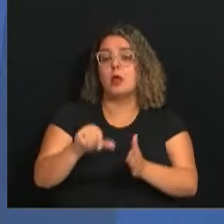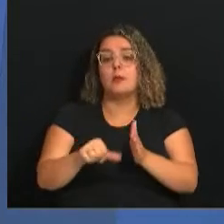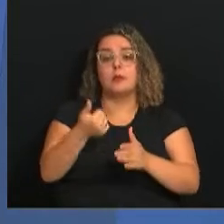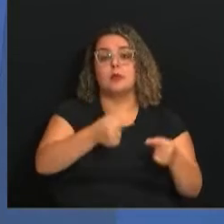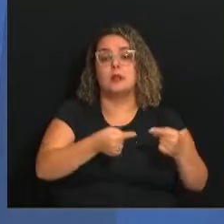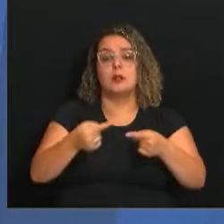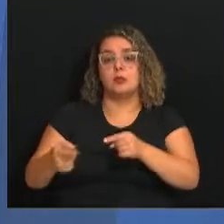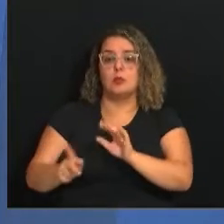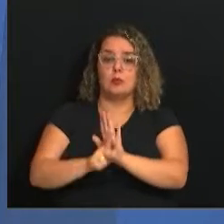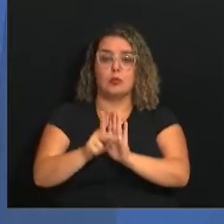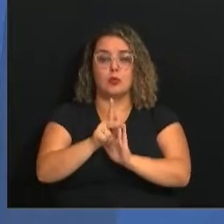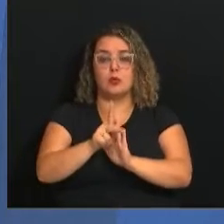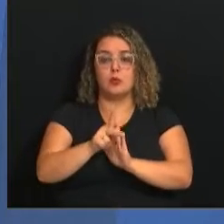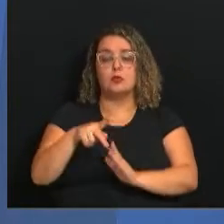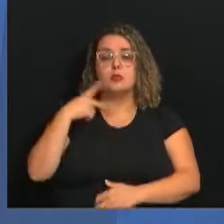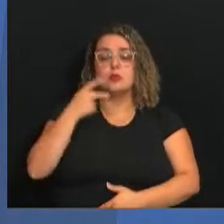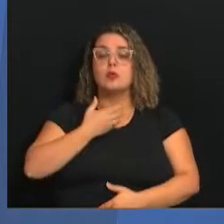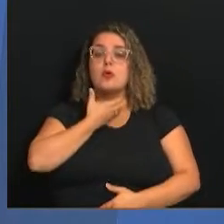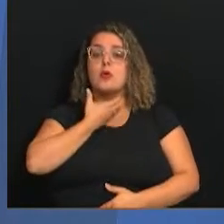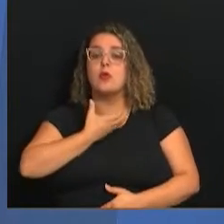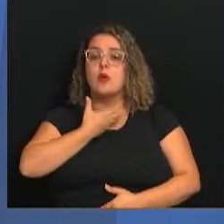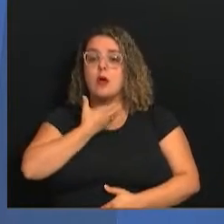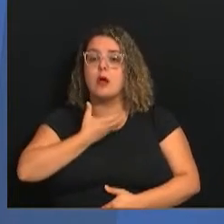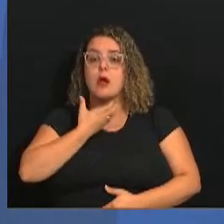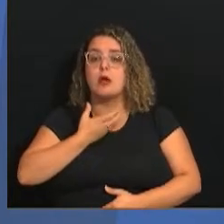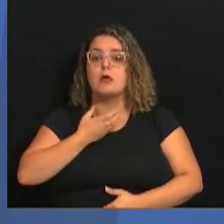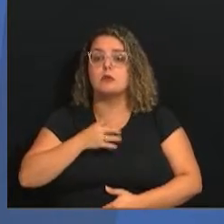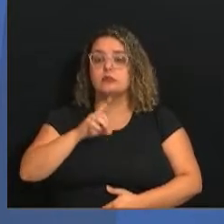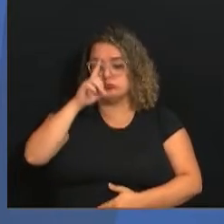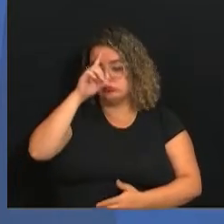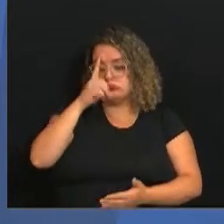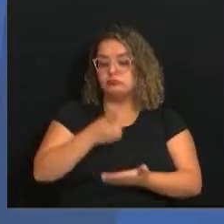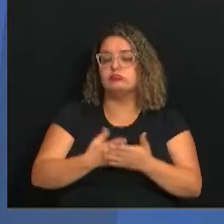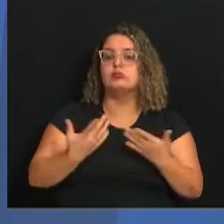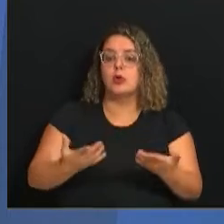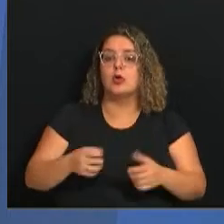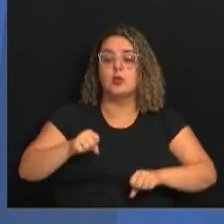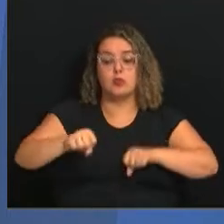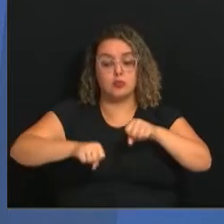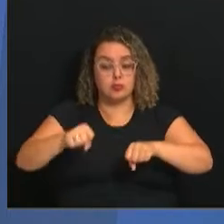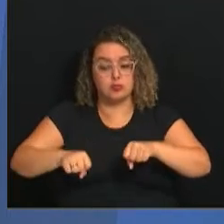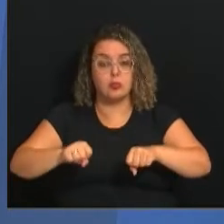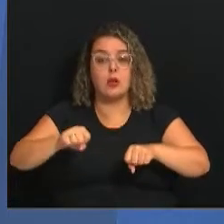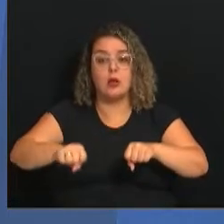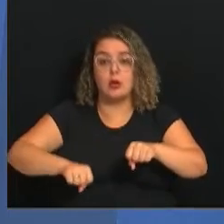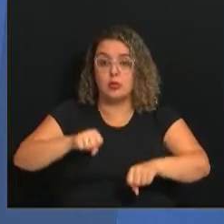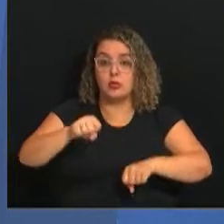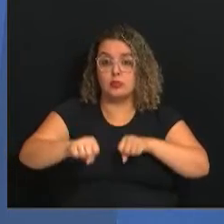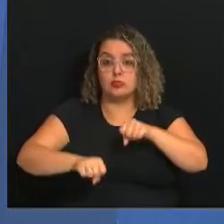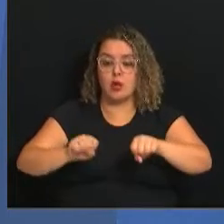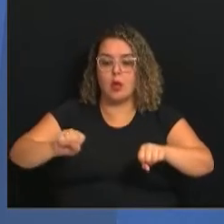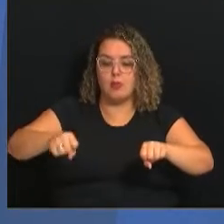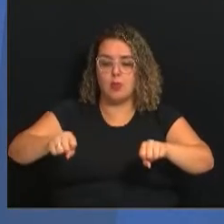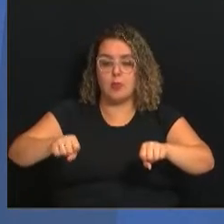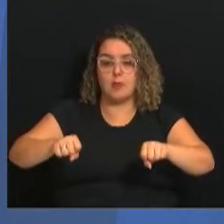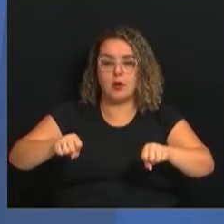Magoga aproveitou para dizer que é preciso ter políticas públicas com um olhar para esse público.